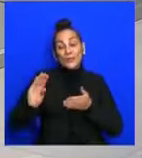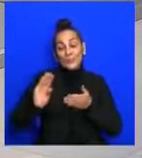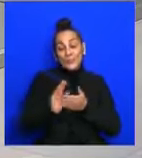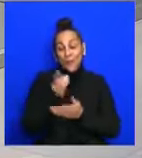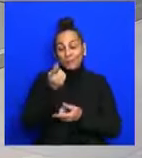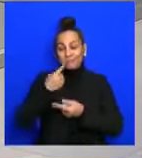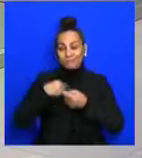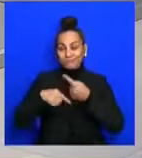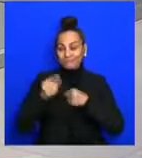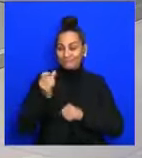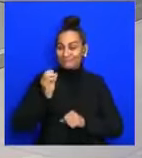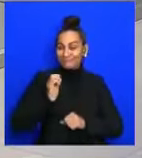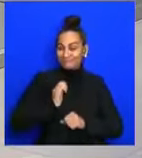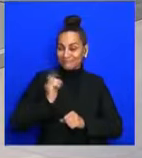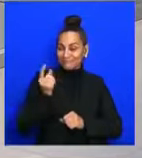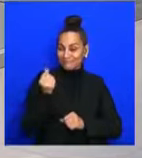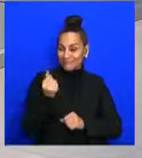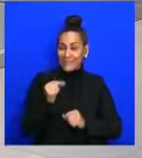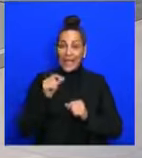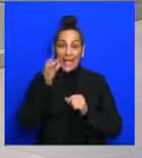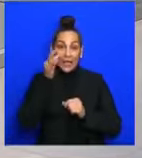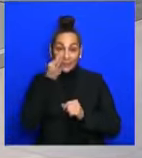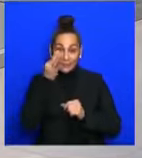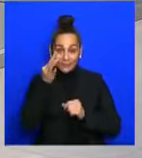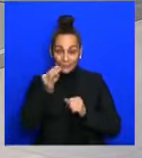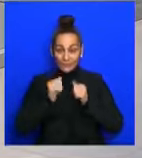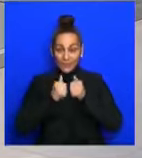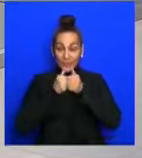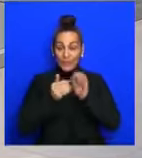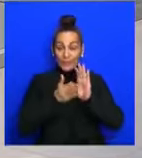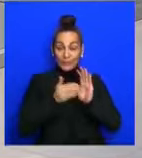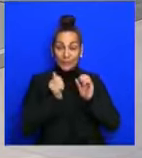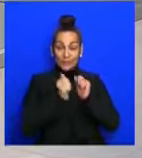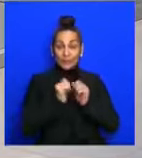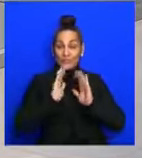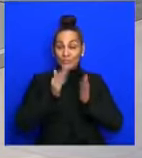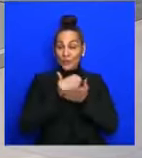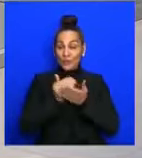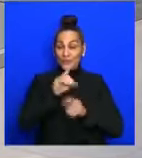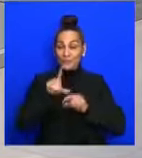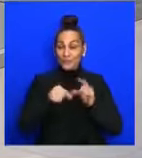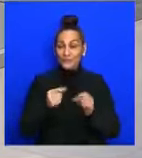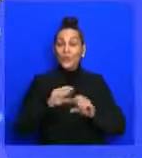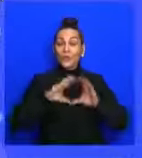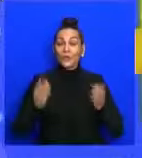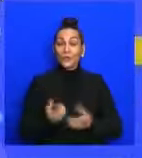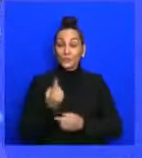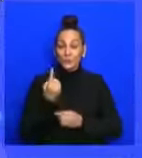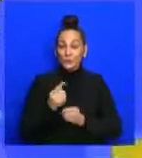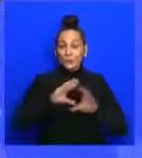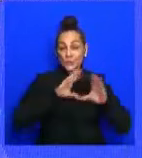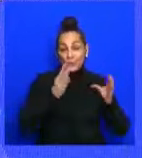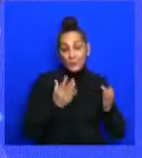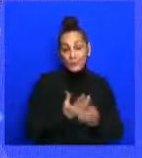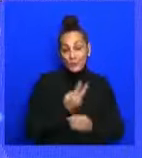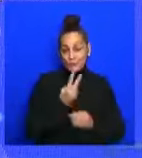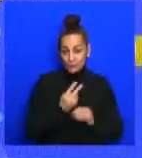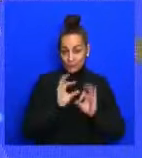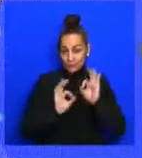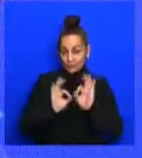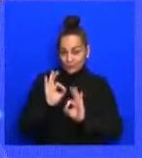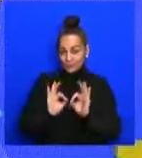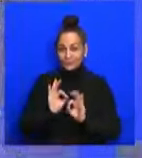novo milionário. Então já fiquem aí ligadinhos, apostas em mãos, porque já vai começar o sorteio. Temos aqui o globo número 1 e o globo número